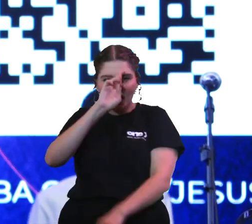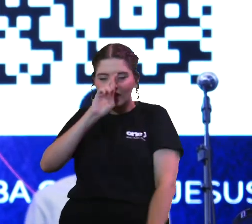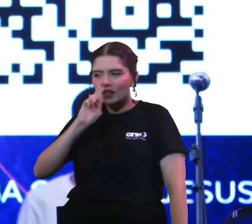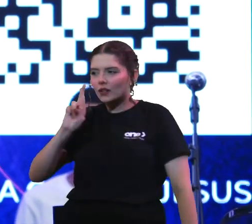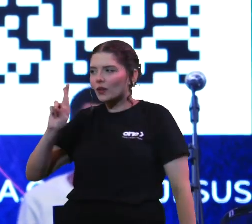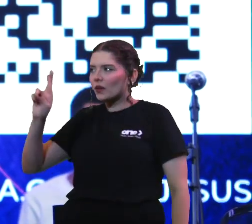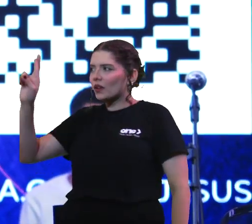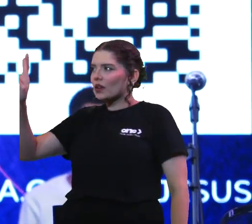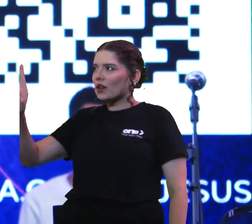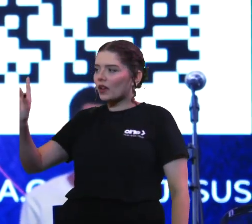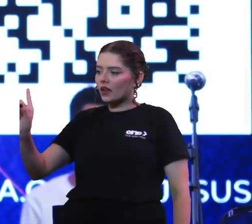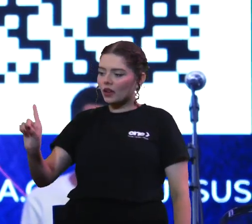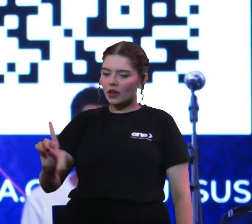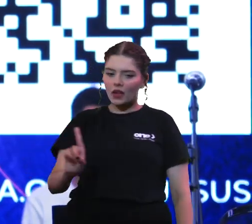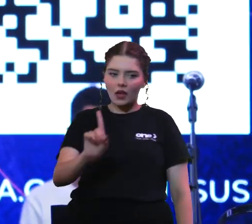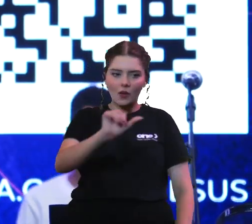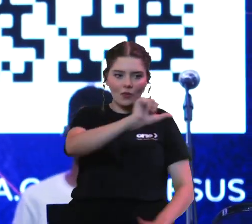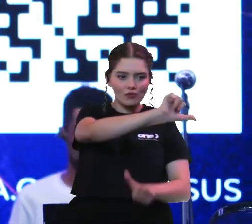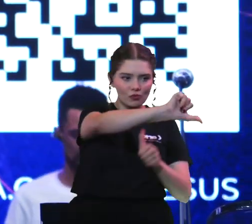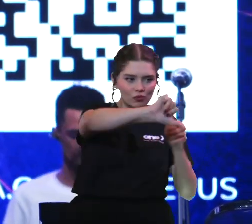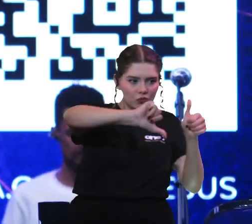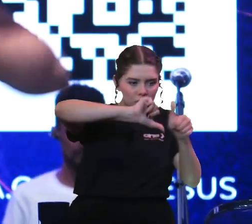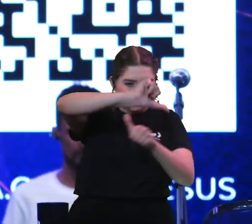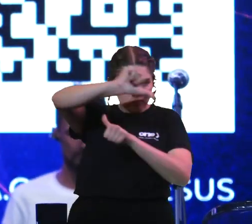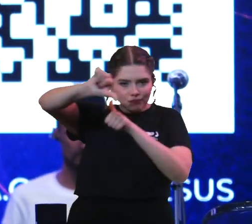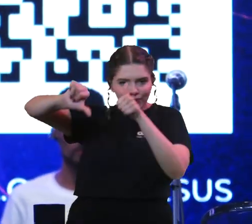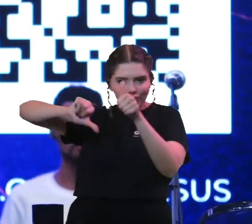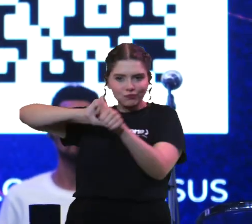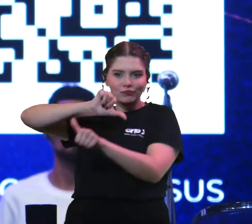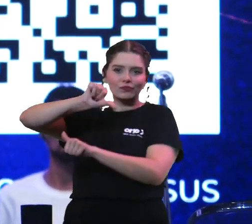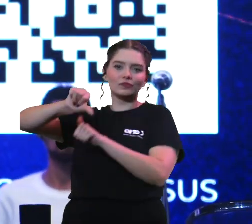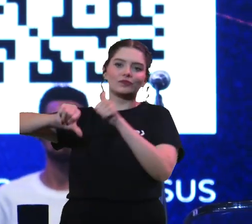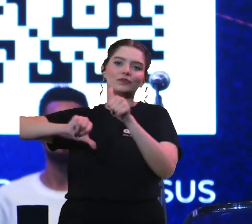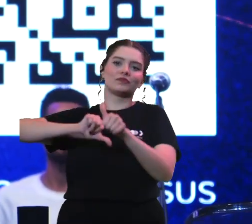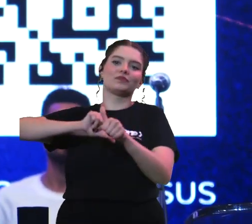trazem transformação, revolução em nome de